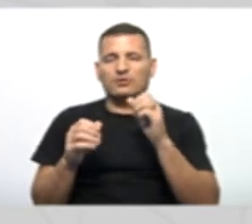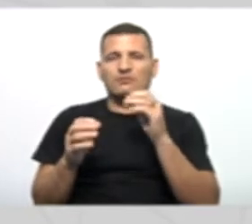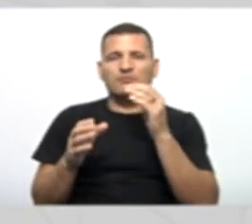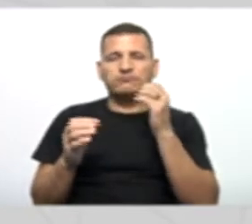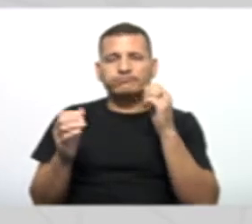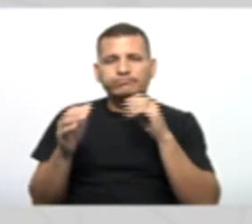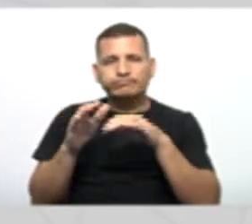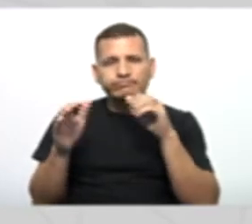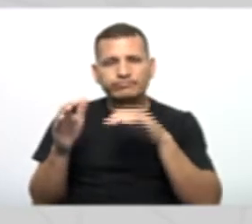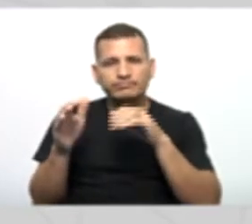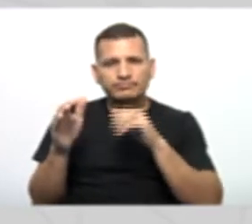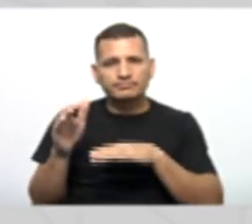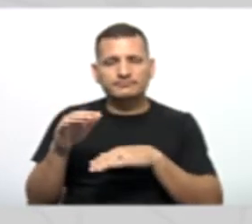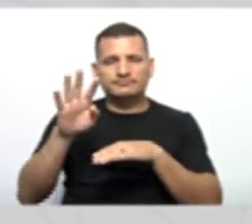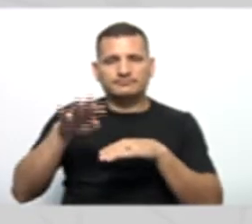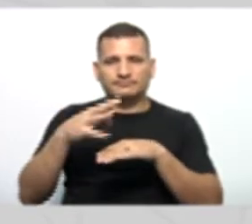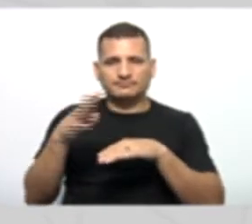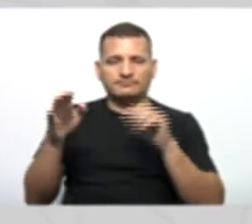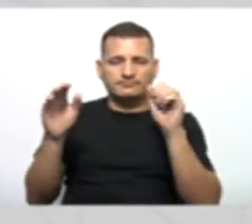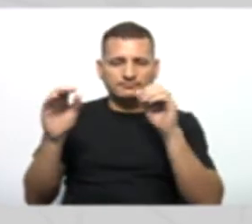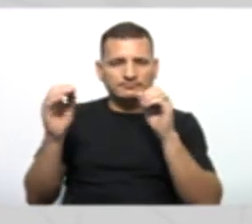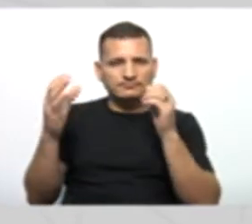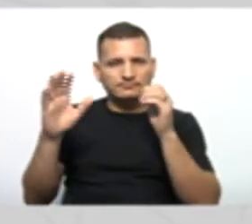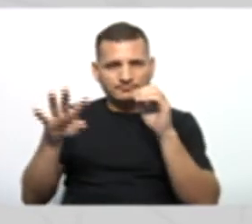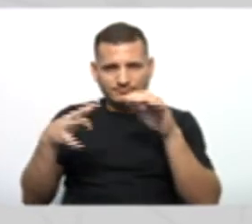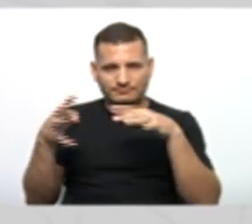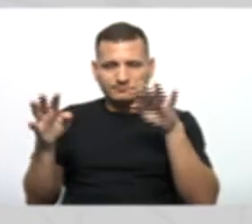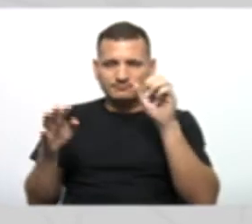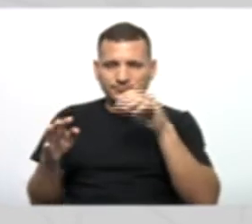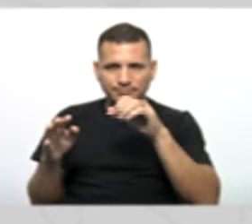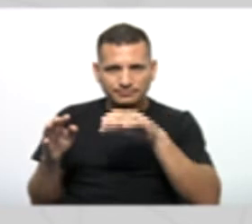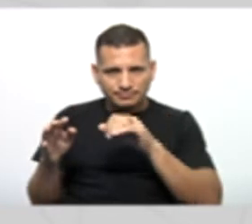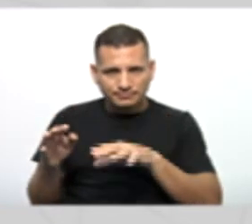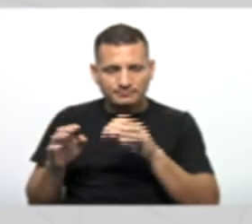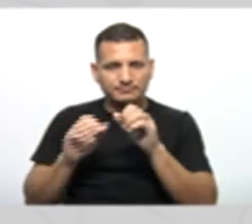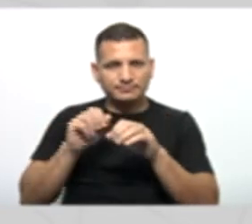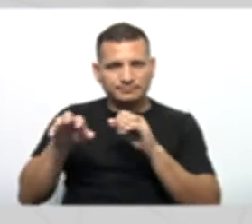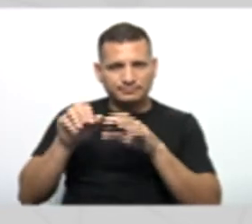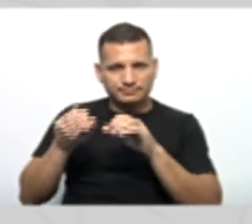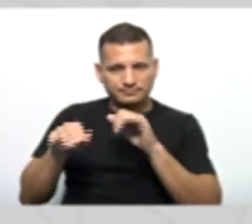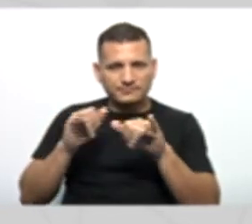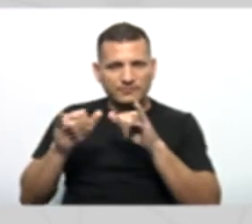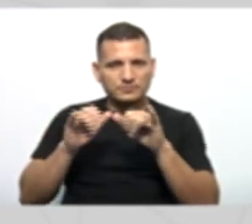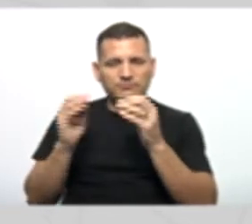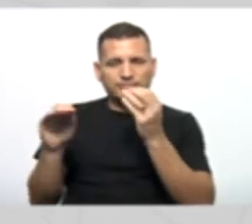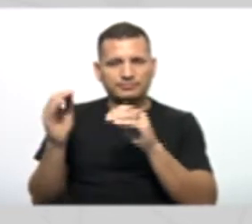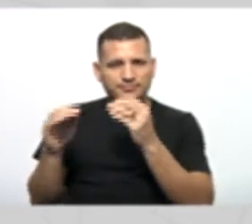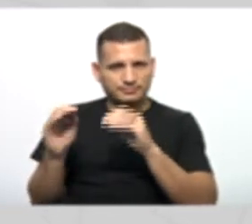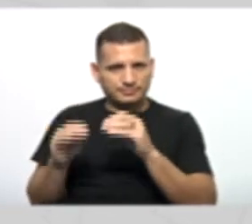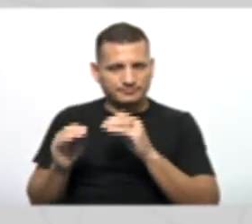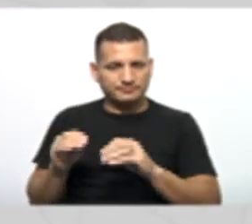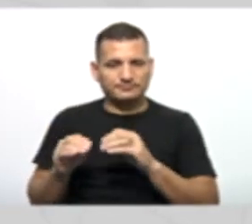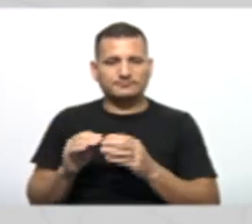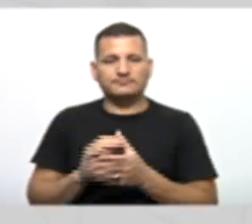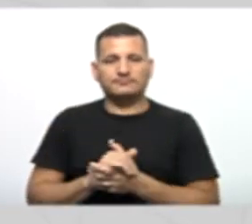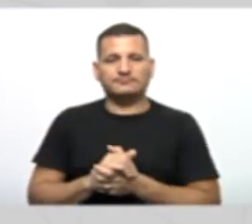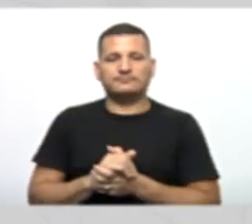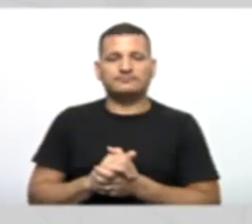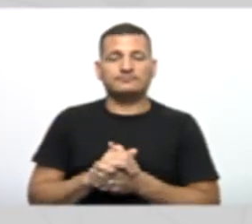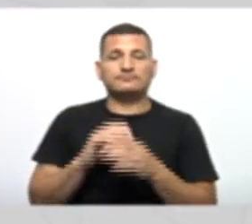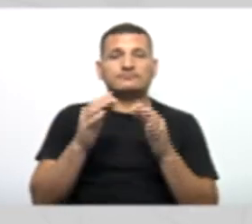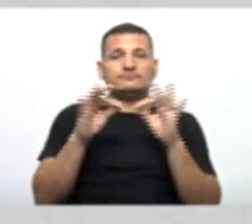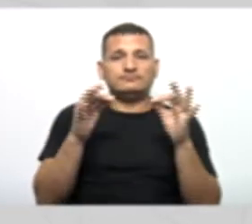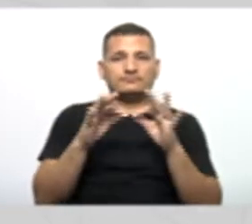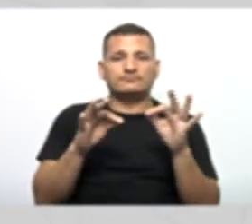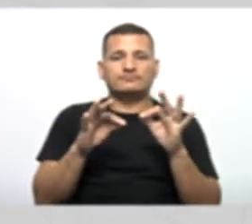Você colocar os dados na tabela e depois trabalhar com ele. Isso é manipulação. Então, a sintaxe é